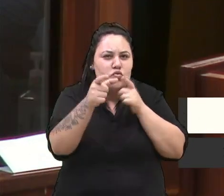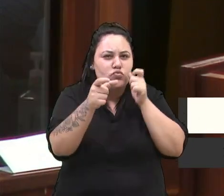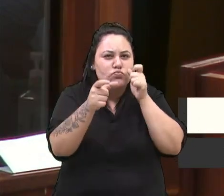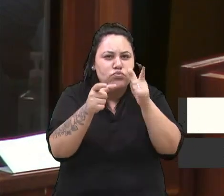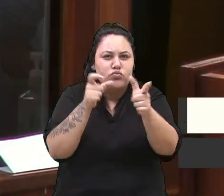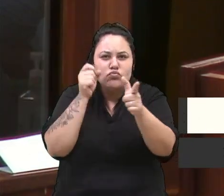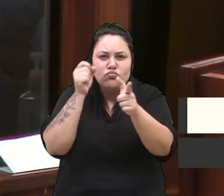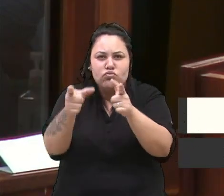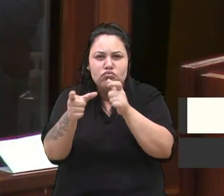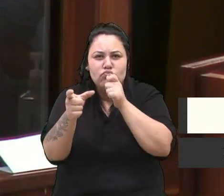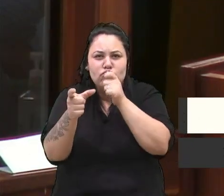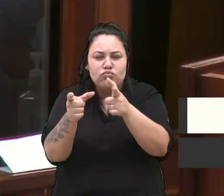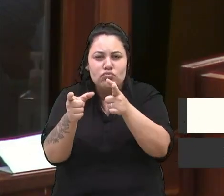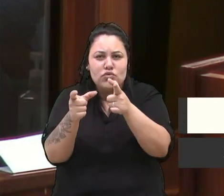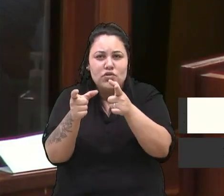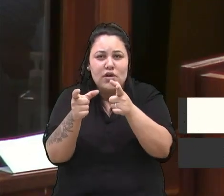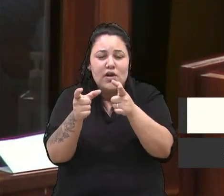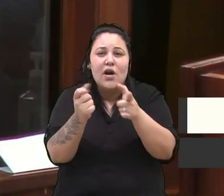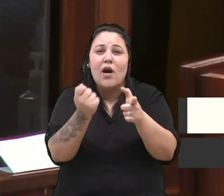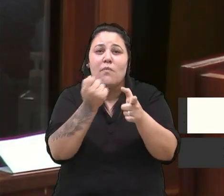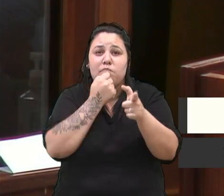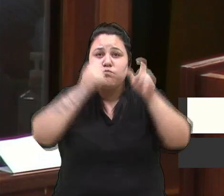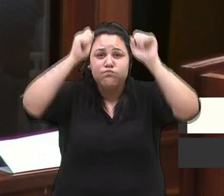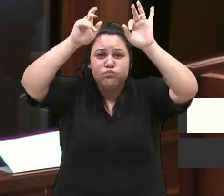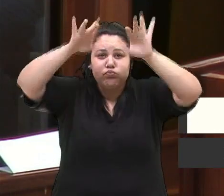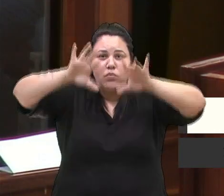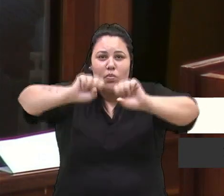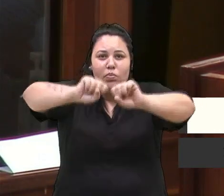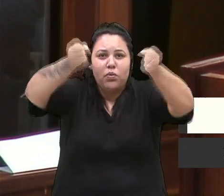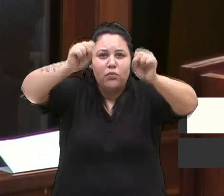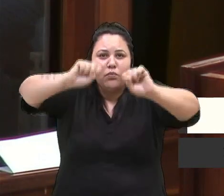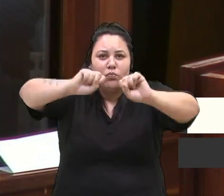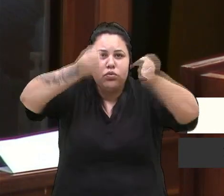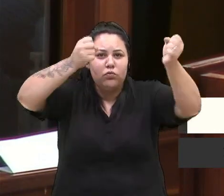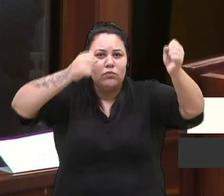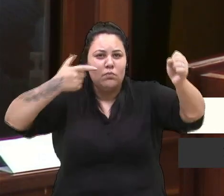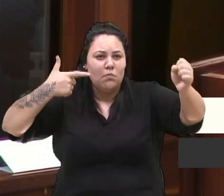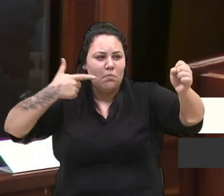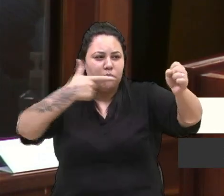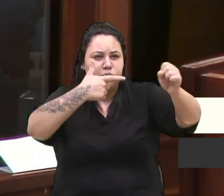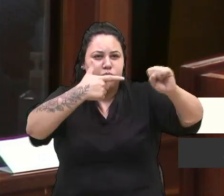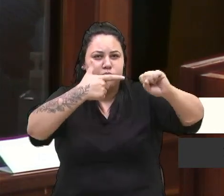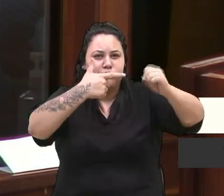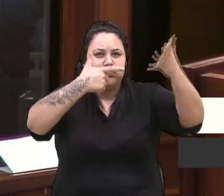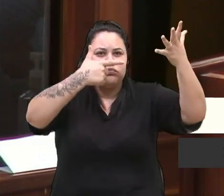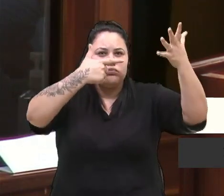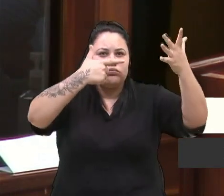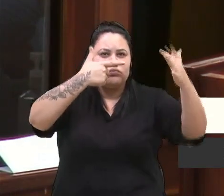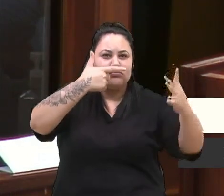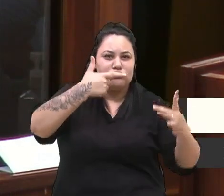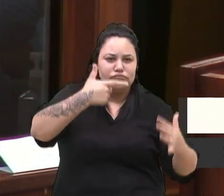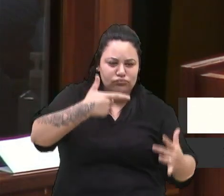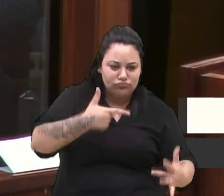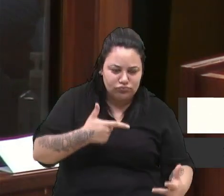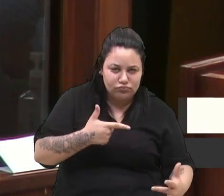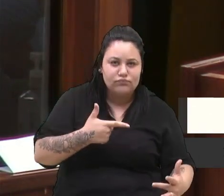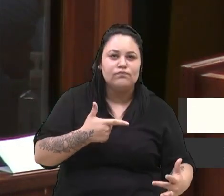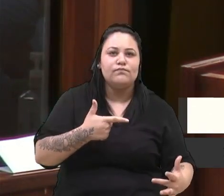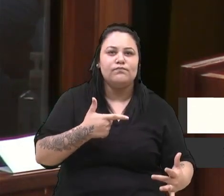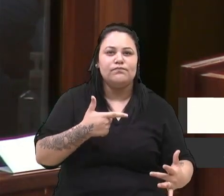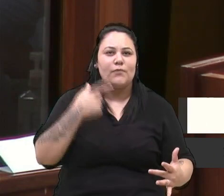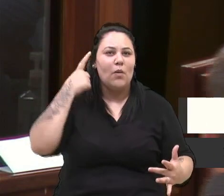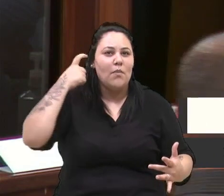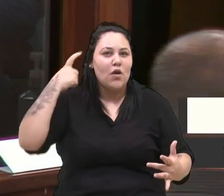empresa espanhola SPAG, desenvolvedora do sistema, faz o monitoramento das massas e dispara a onda sonora